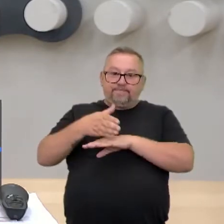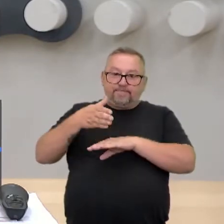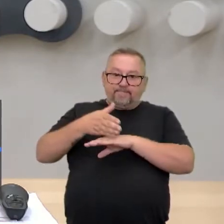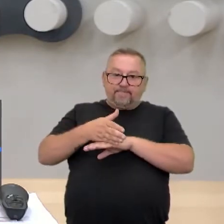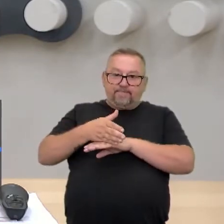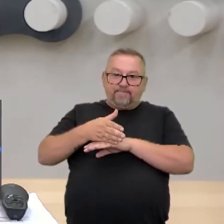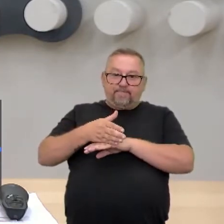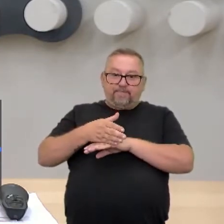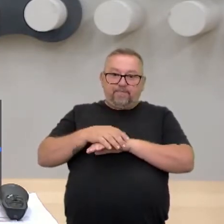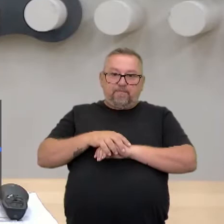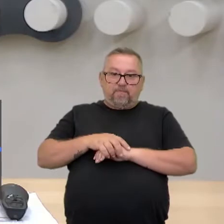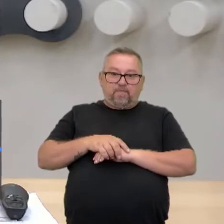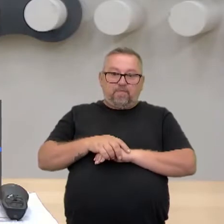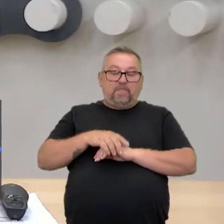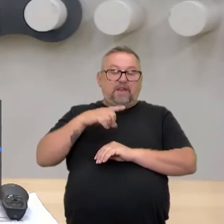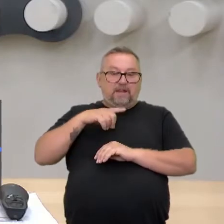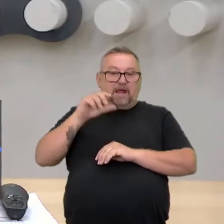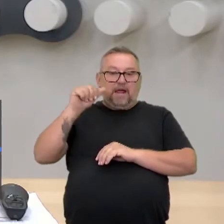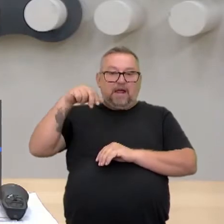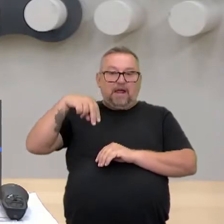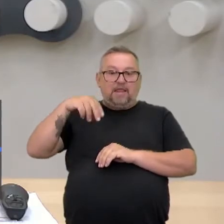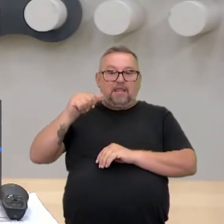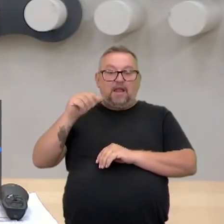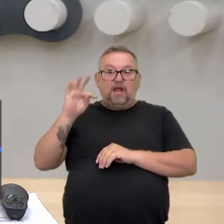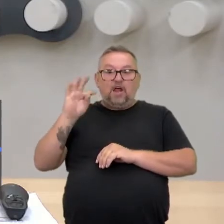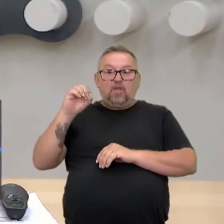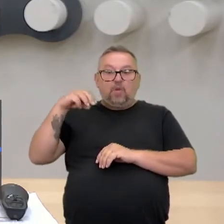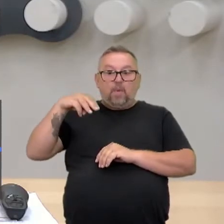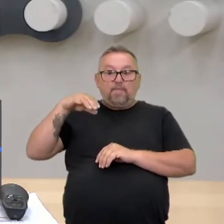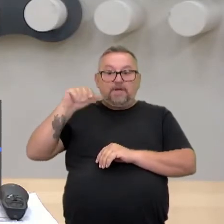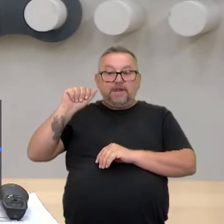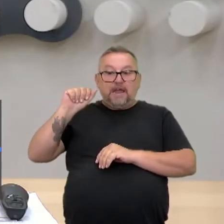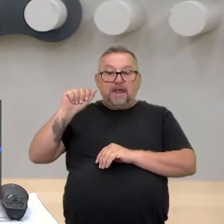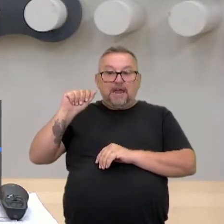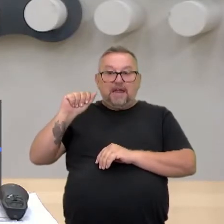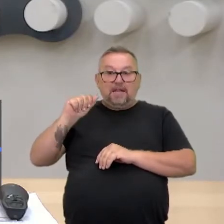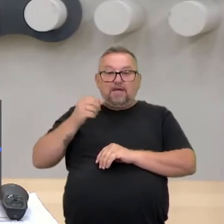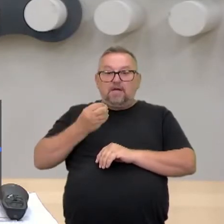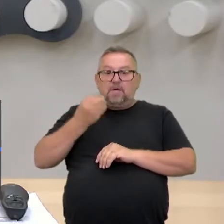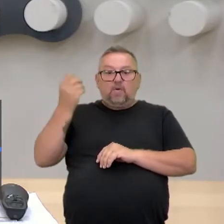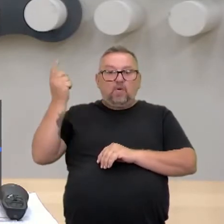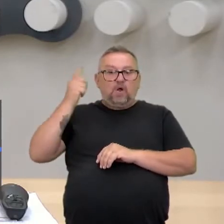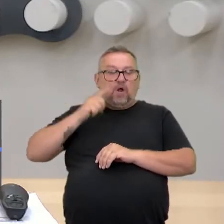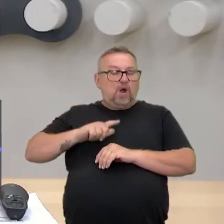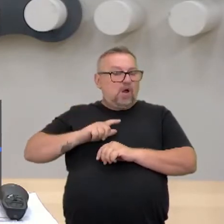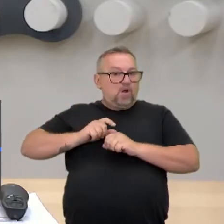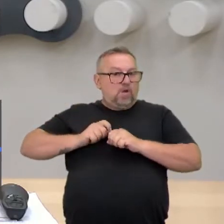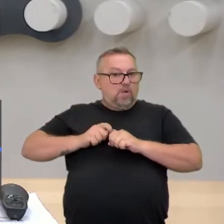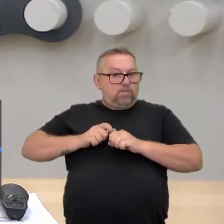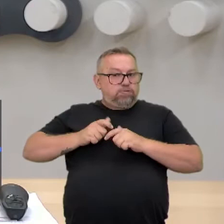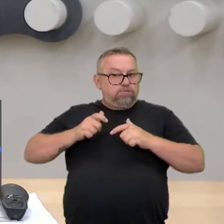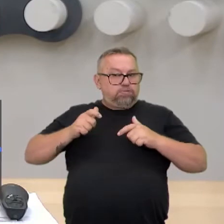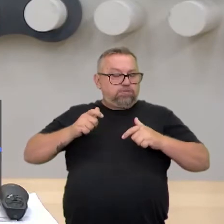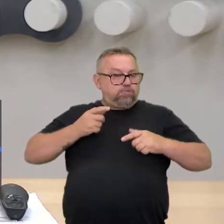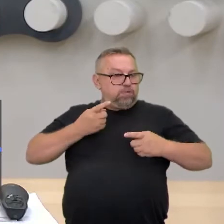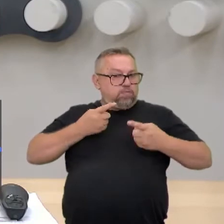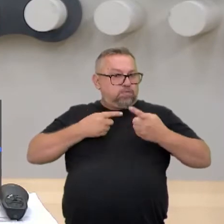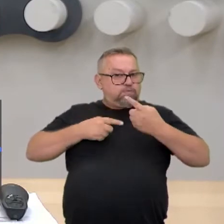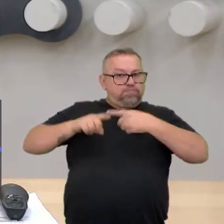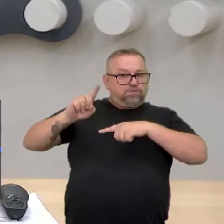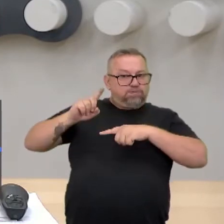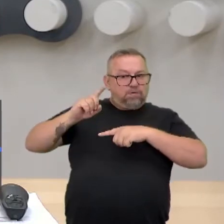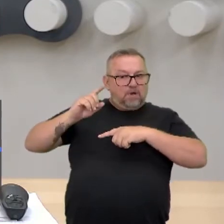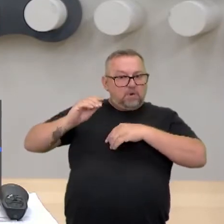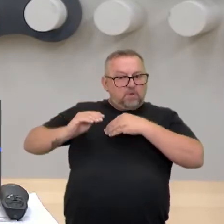a anatomia anatomia é um campo que gente como ganha corpo como evoluírem como se